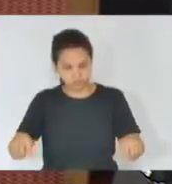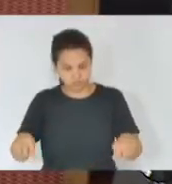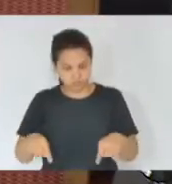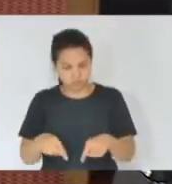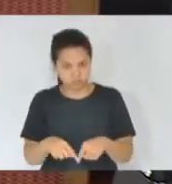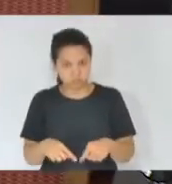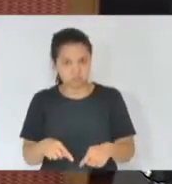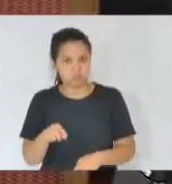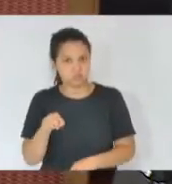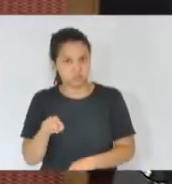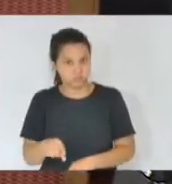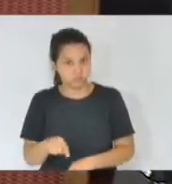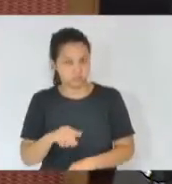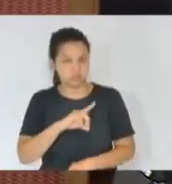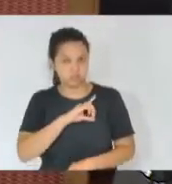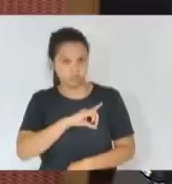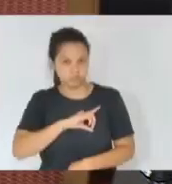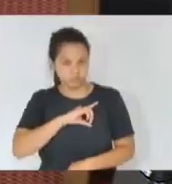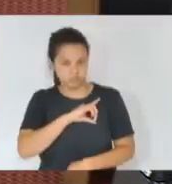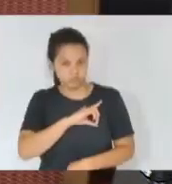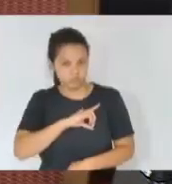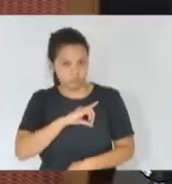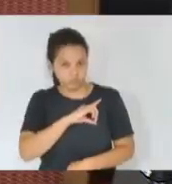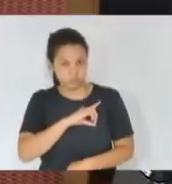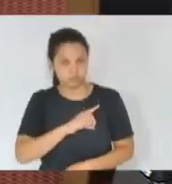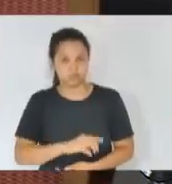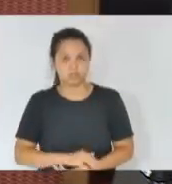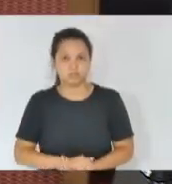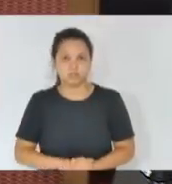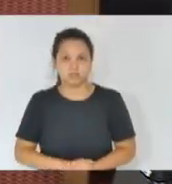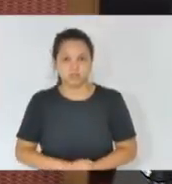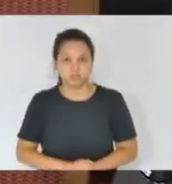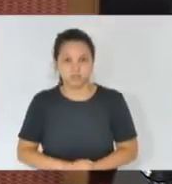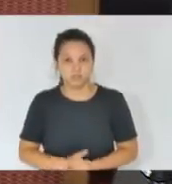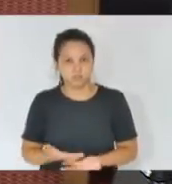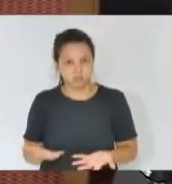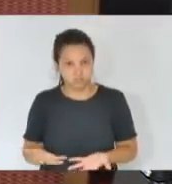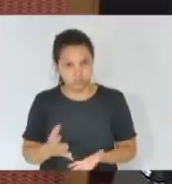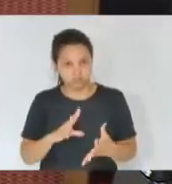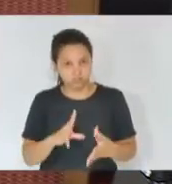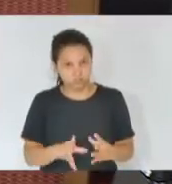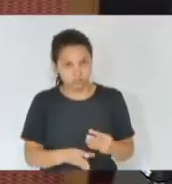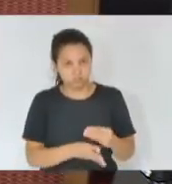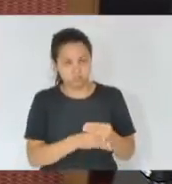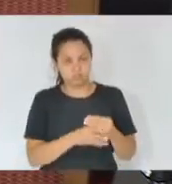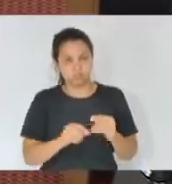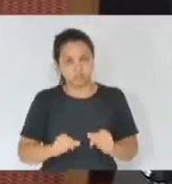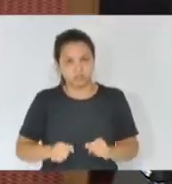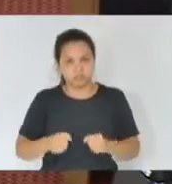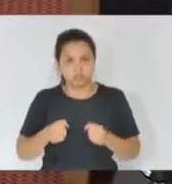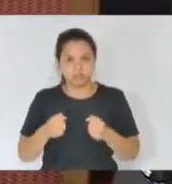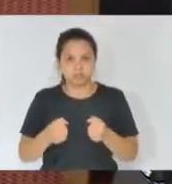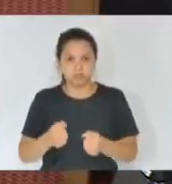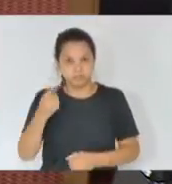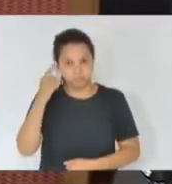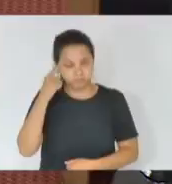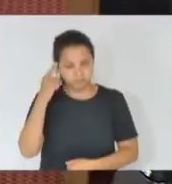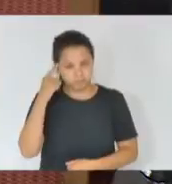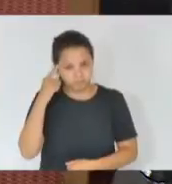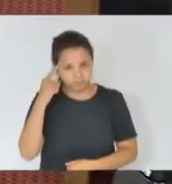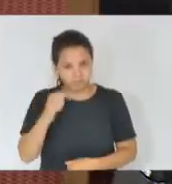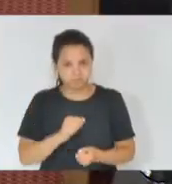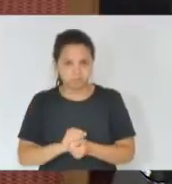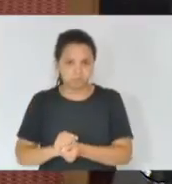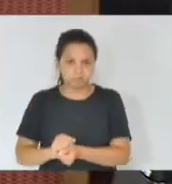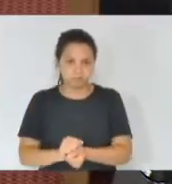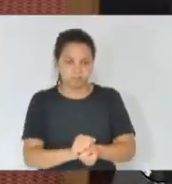delegacia de polícia. Eu aqui quero também somar os esforços, e eu penso que nesse conjunto de ideias e ações